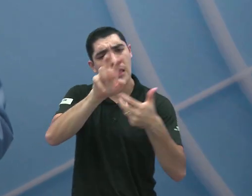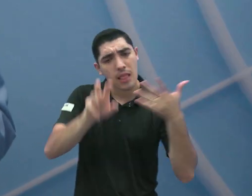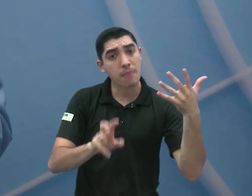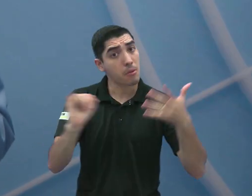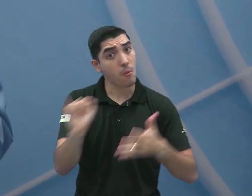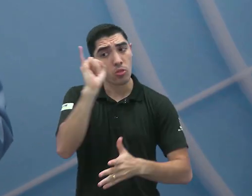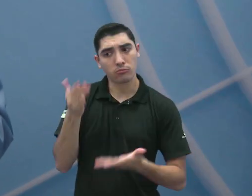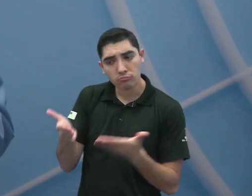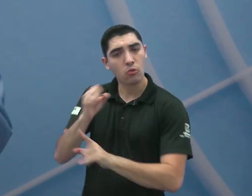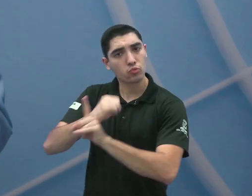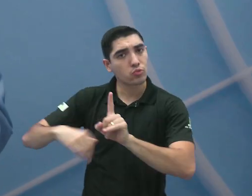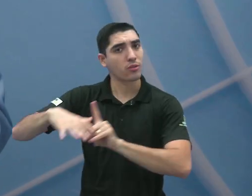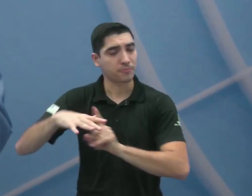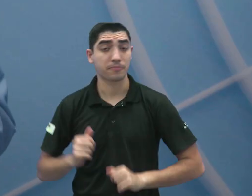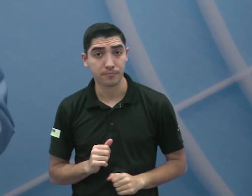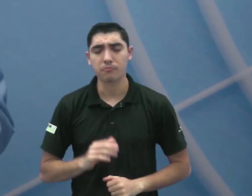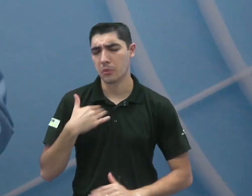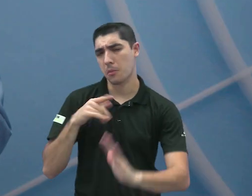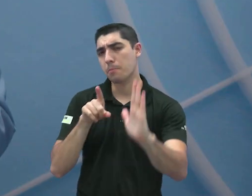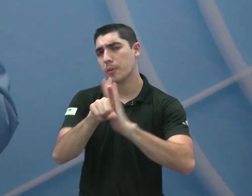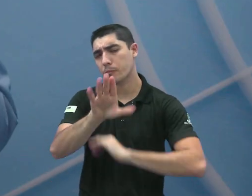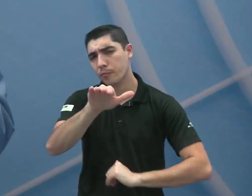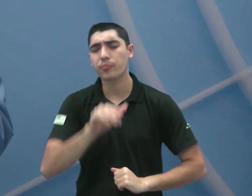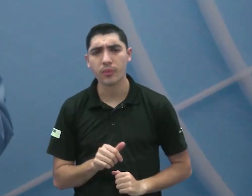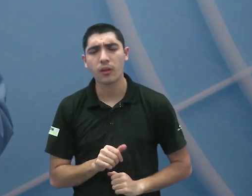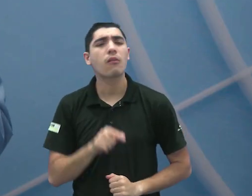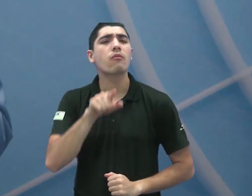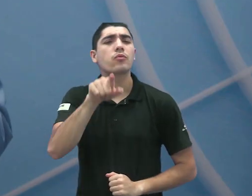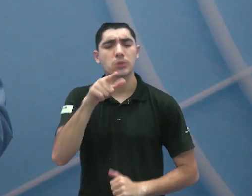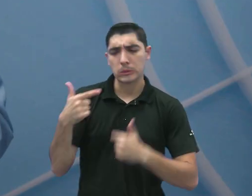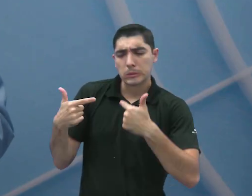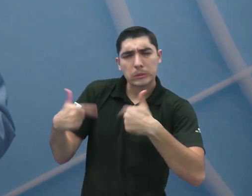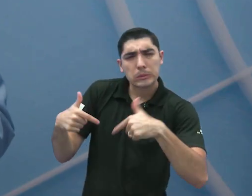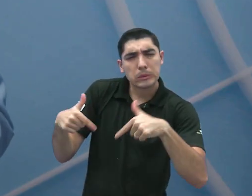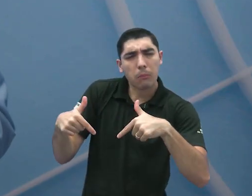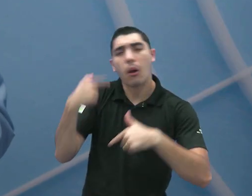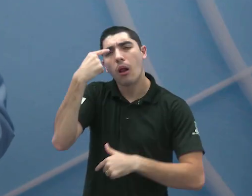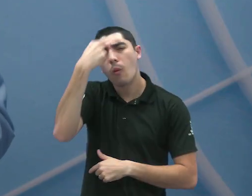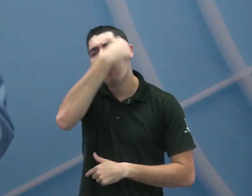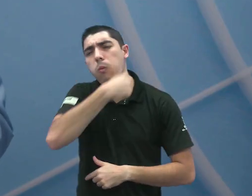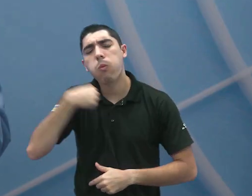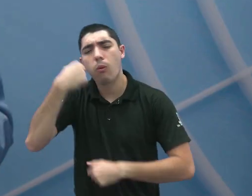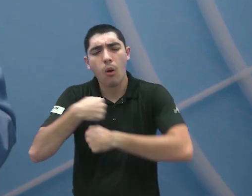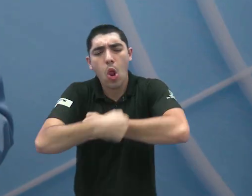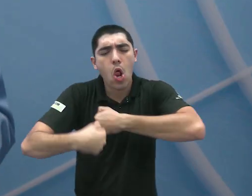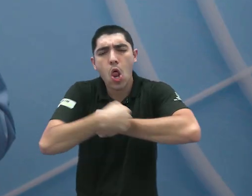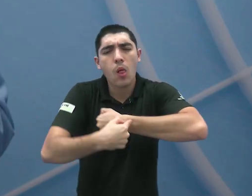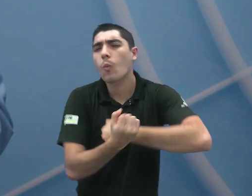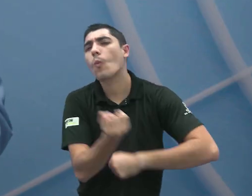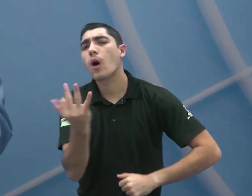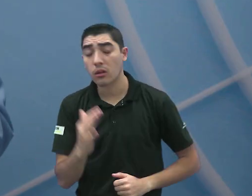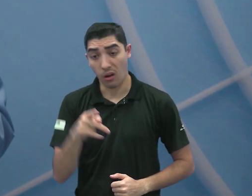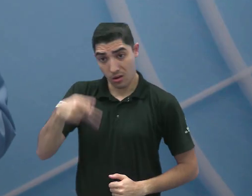impactam a sociedade. Vou perguntar para você, quantas horas por dia você passa no seu trabalho? No Brasil,